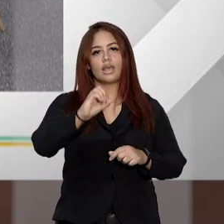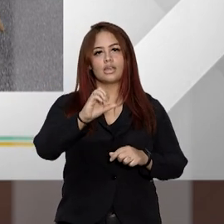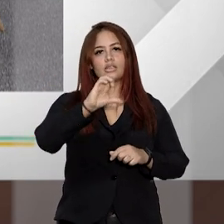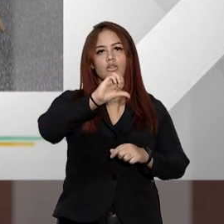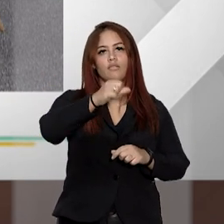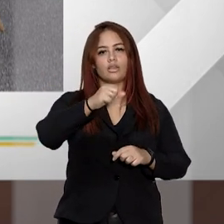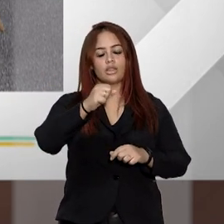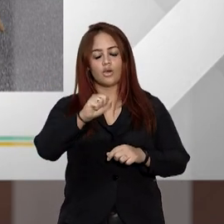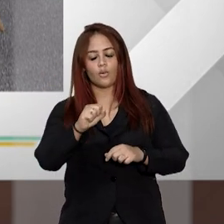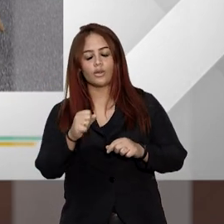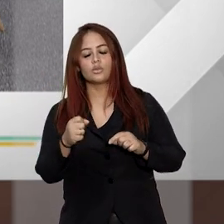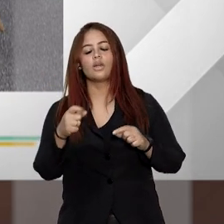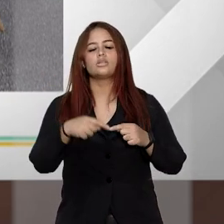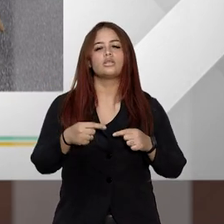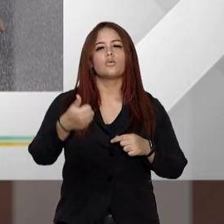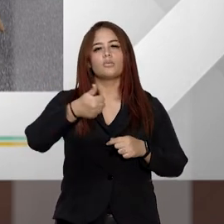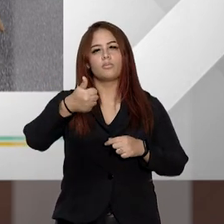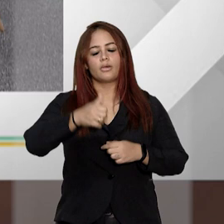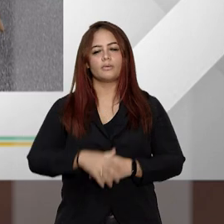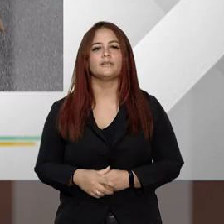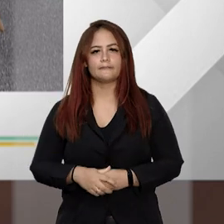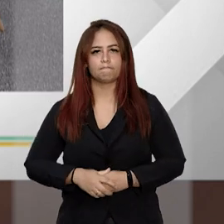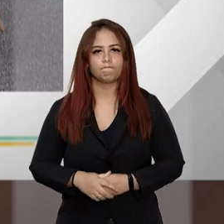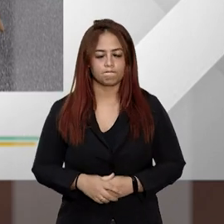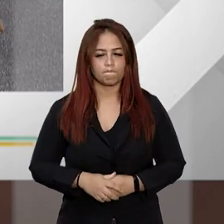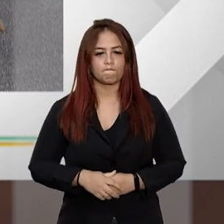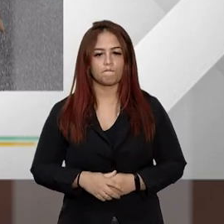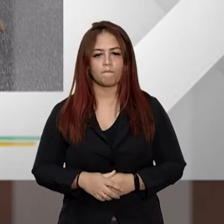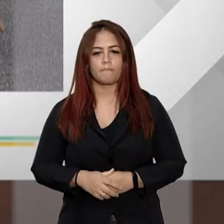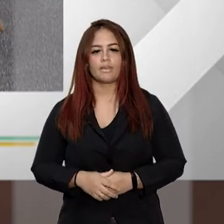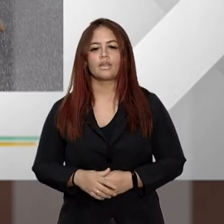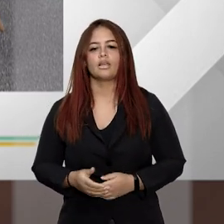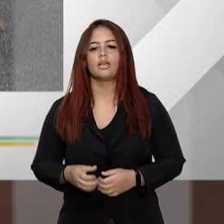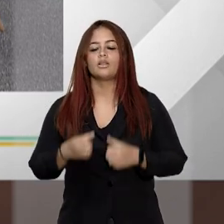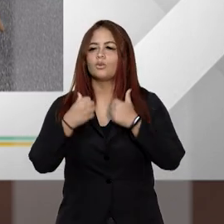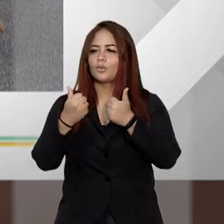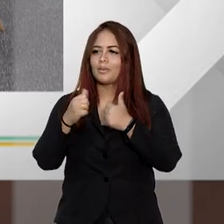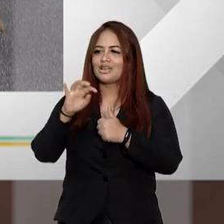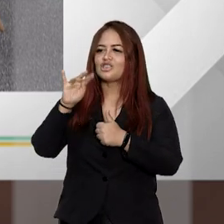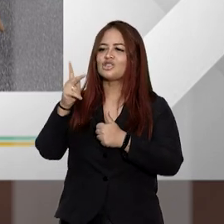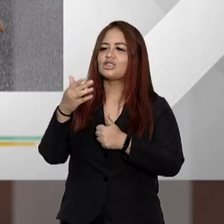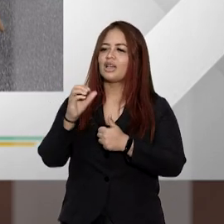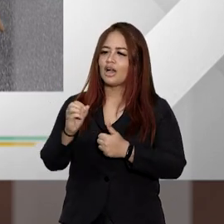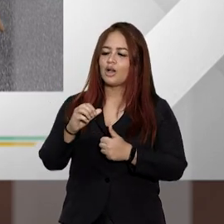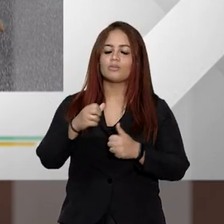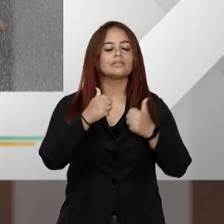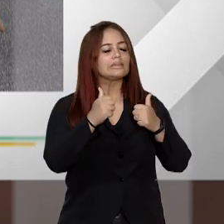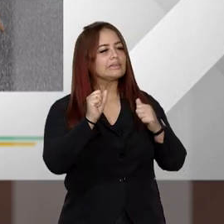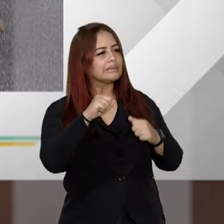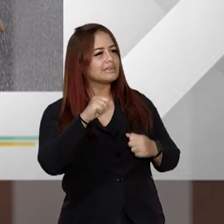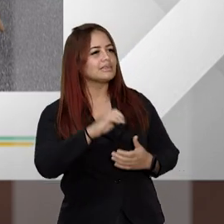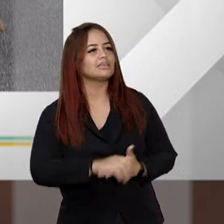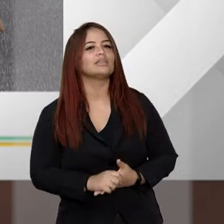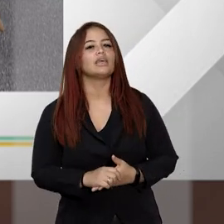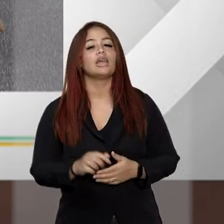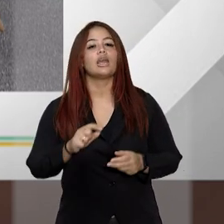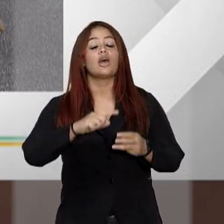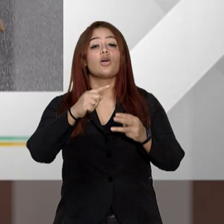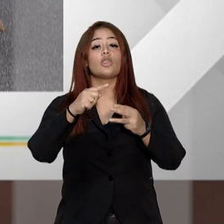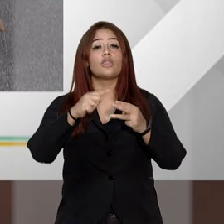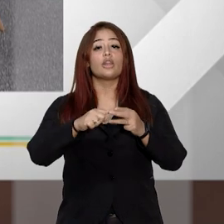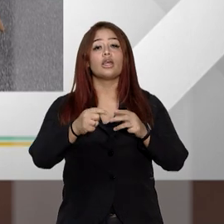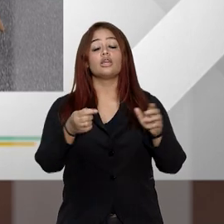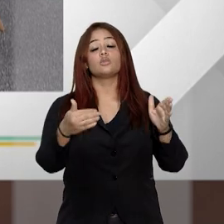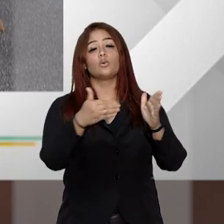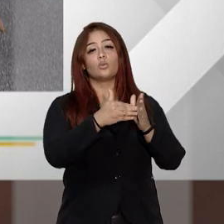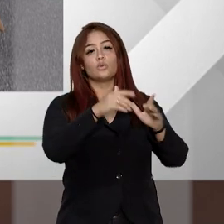98, inciso 1º. Não é isso, Tiago Gomide? Tudo bem com você? É isso mesmo, Fátima, tudo bem? E nos três últimos